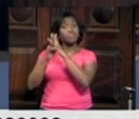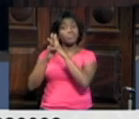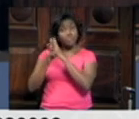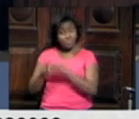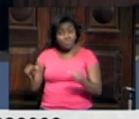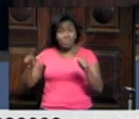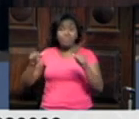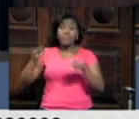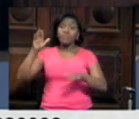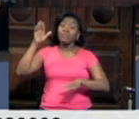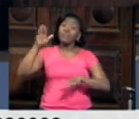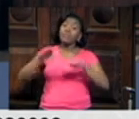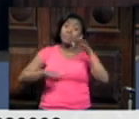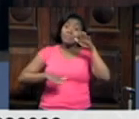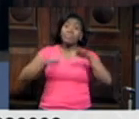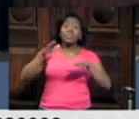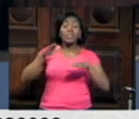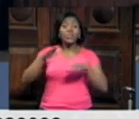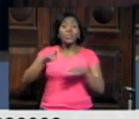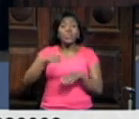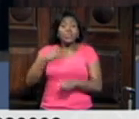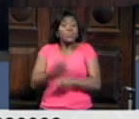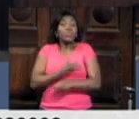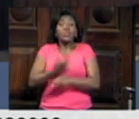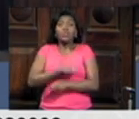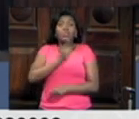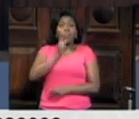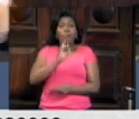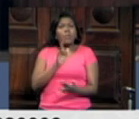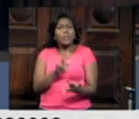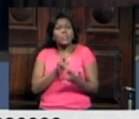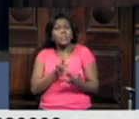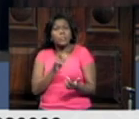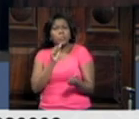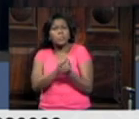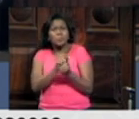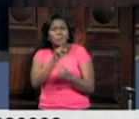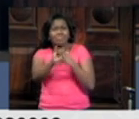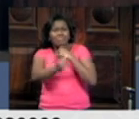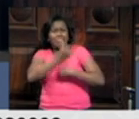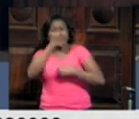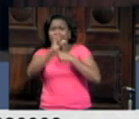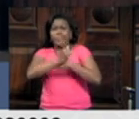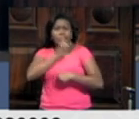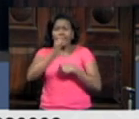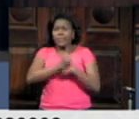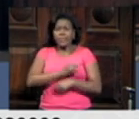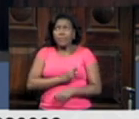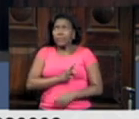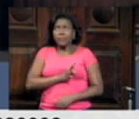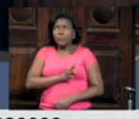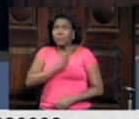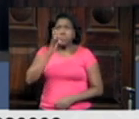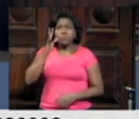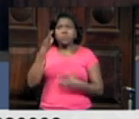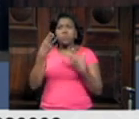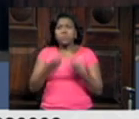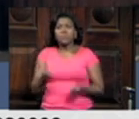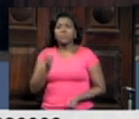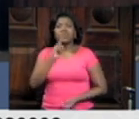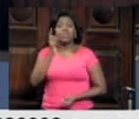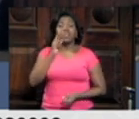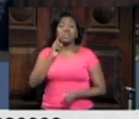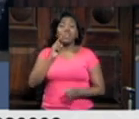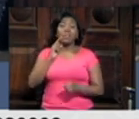Desapareceu, talvez, que não suportasse mais conviver com os traidores e talvez, ao morrer,